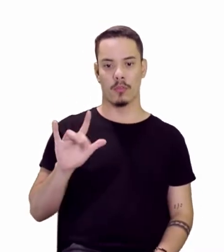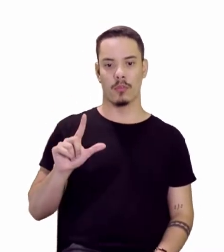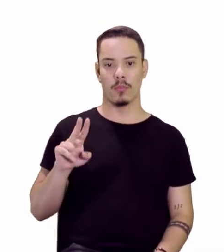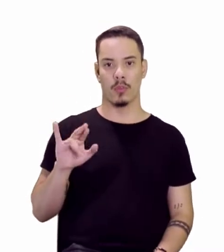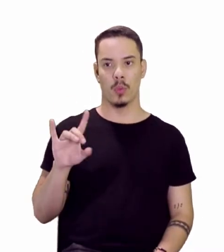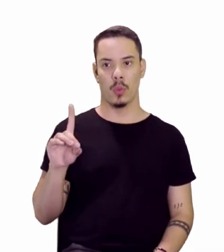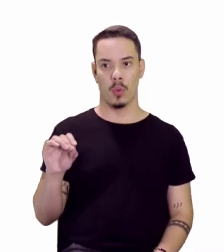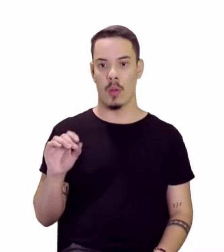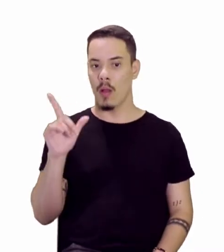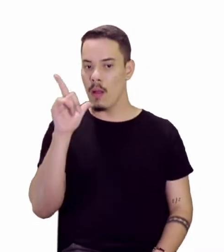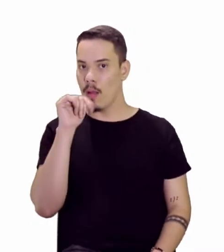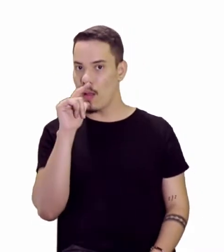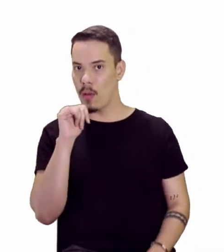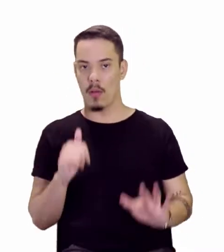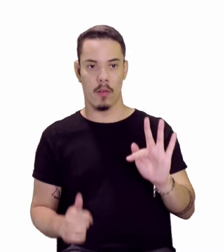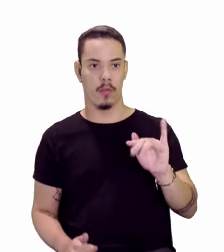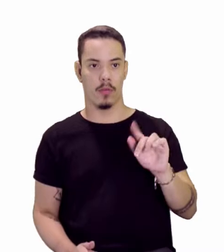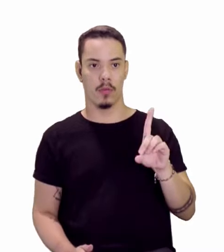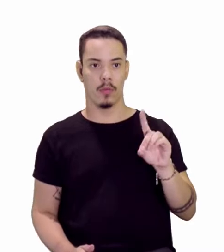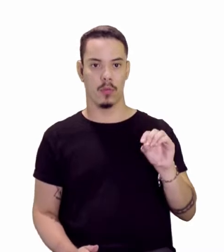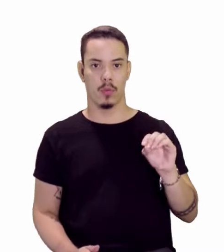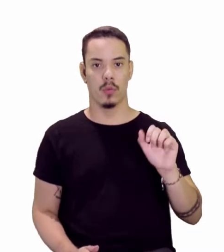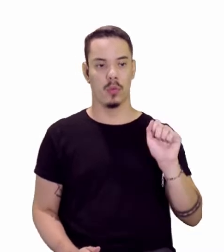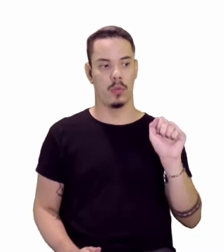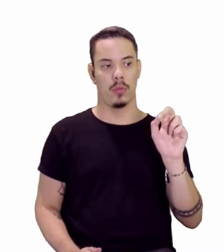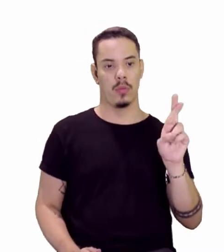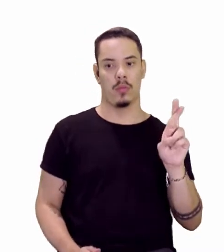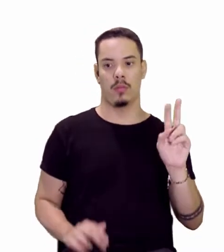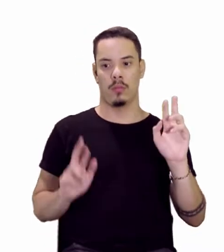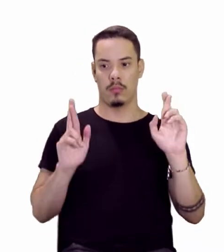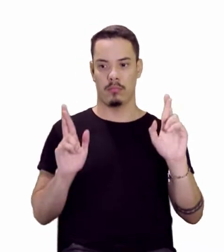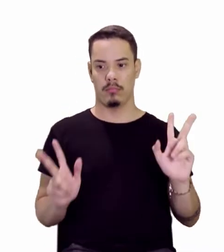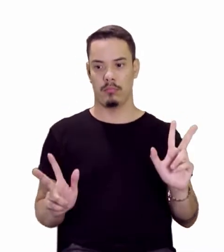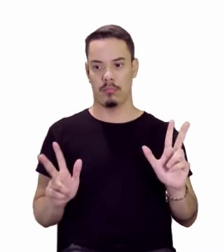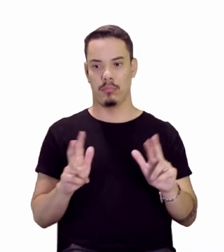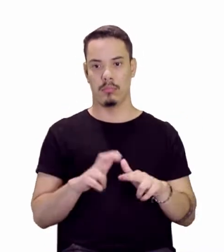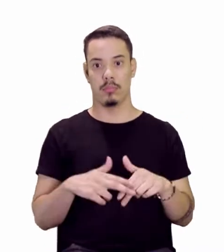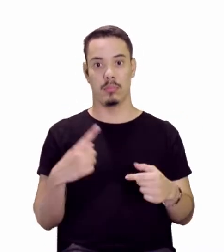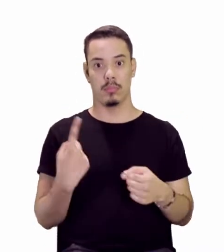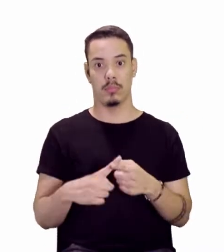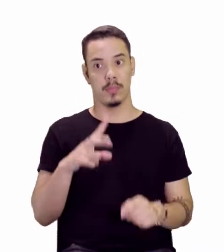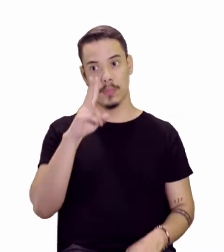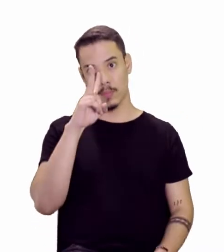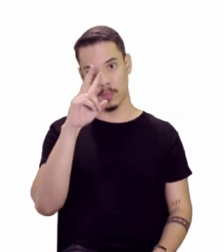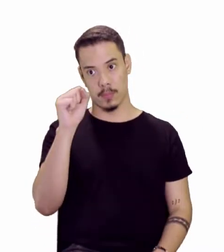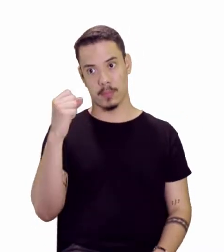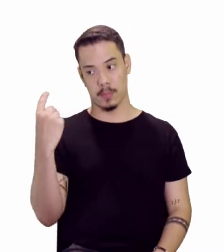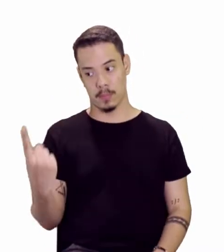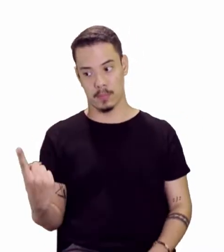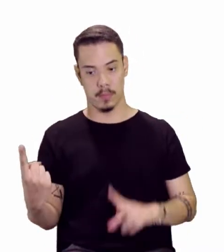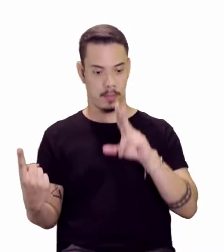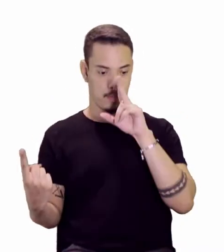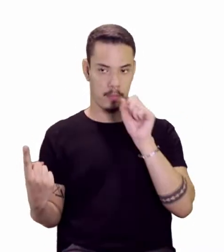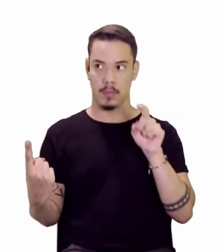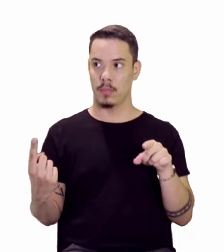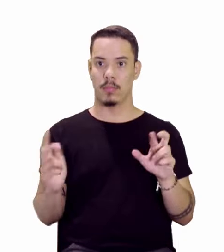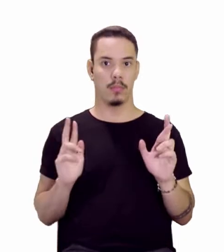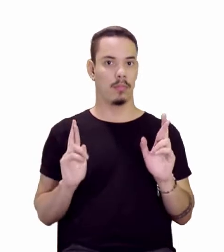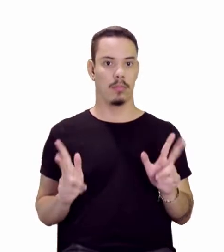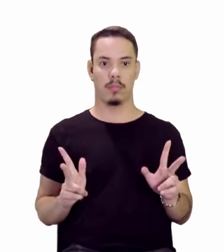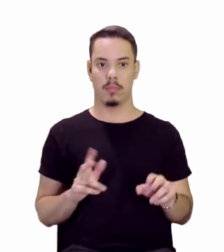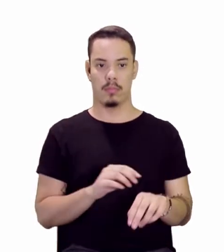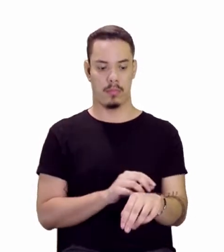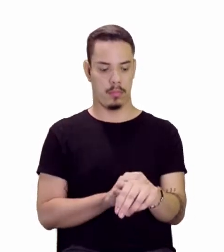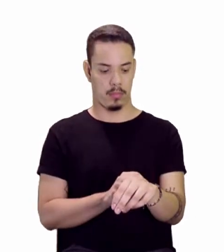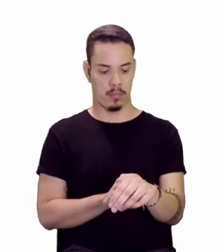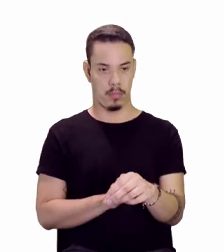fluido, que é o ar. Isso. Aí, a força que o ar exerce é muito menor que a força que o líquido, a água aí, praticamente do